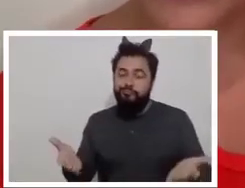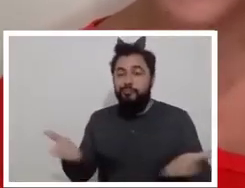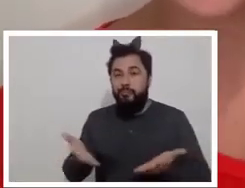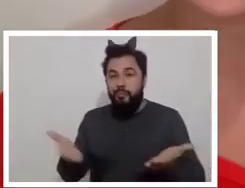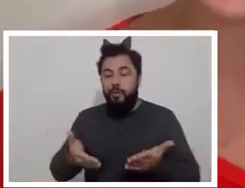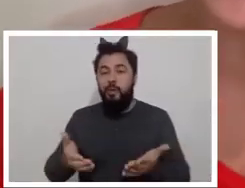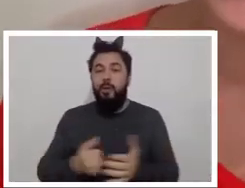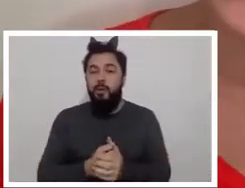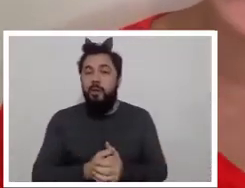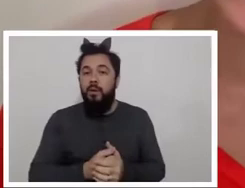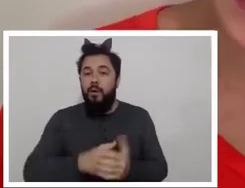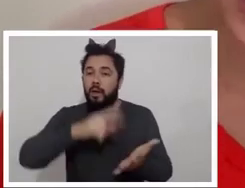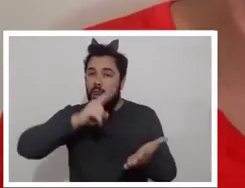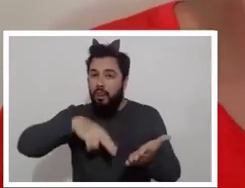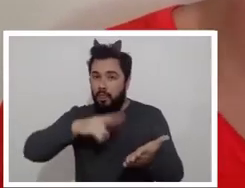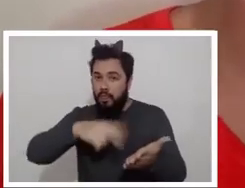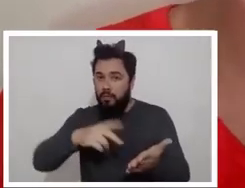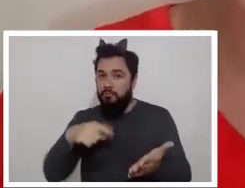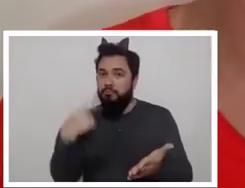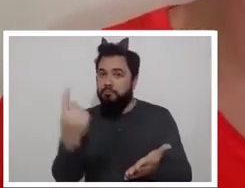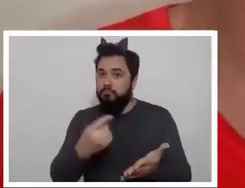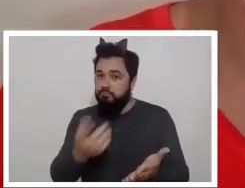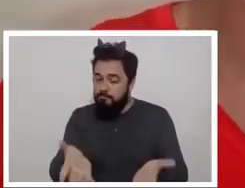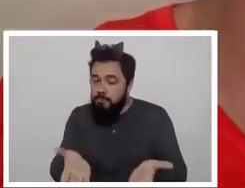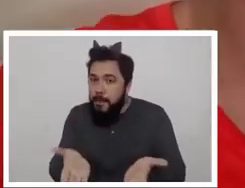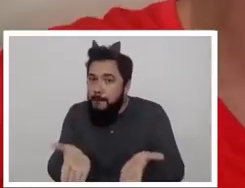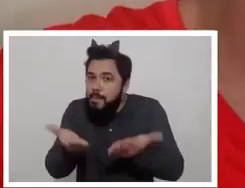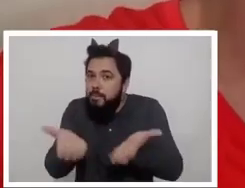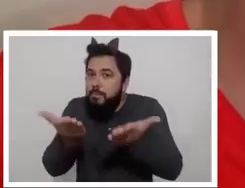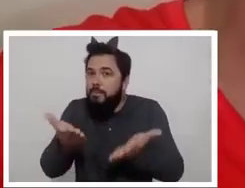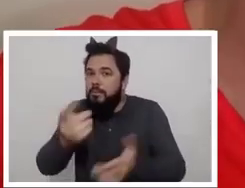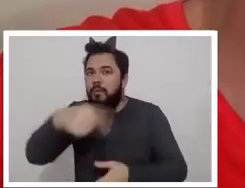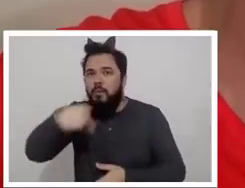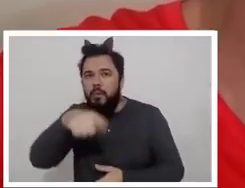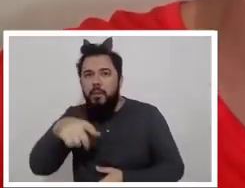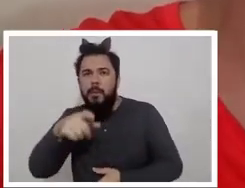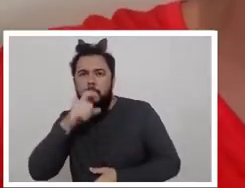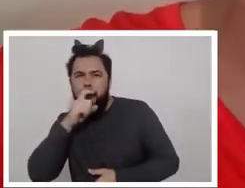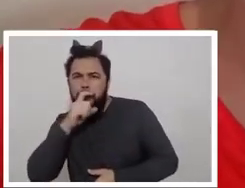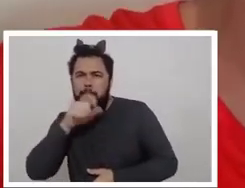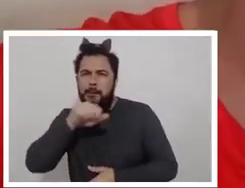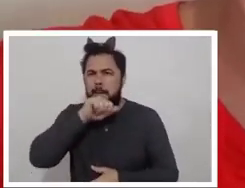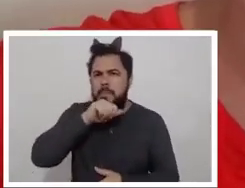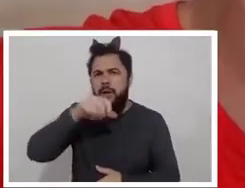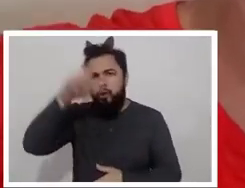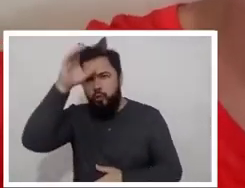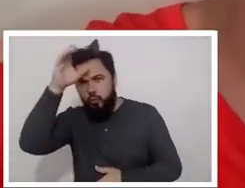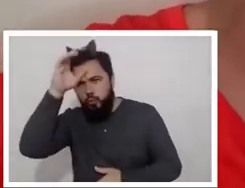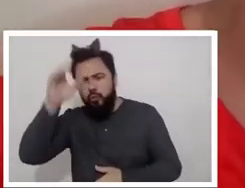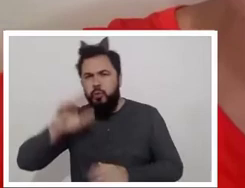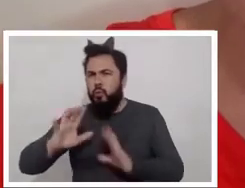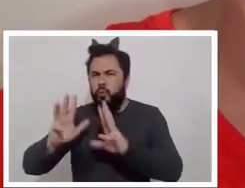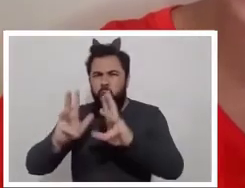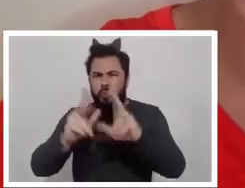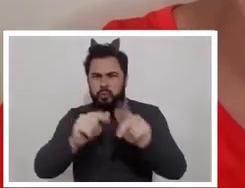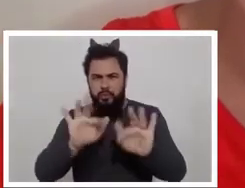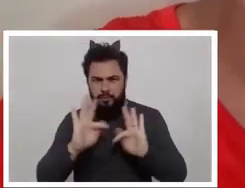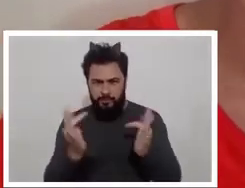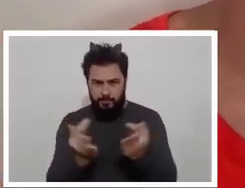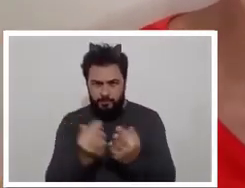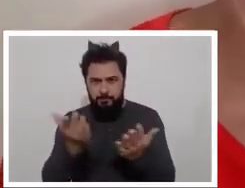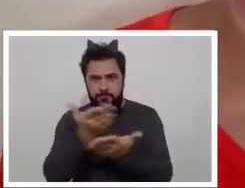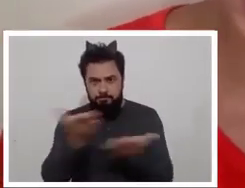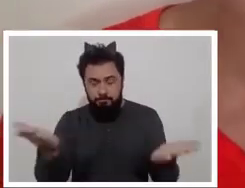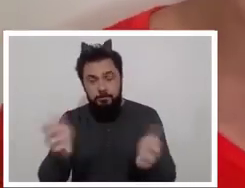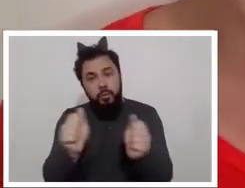a própria leiturinha agora incentiva e estimula conversa entre vocês responsáveis pai mãe se o vovô irmão